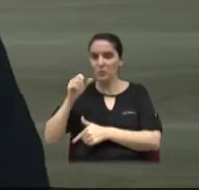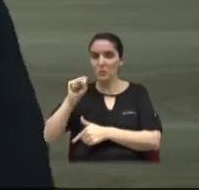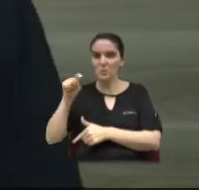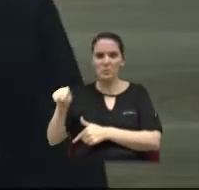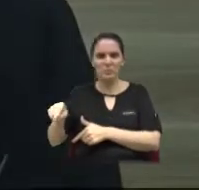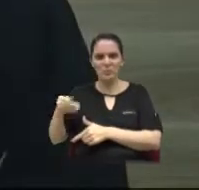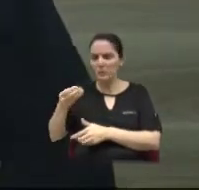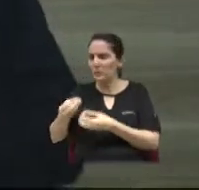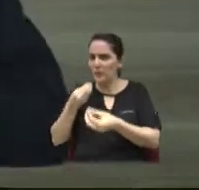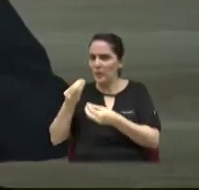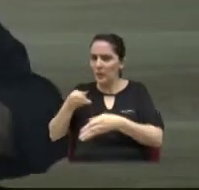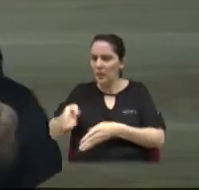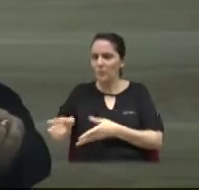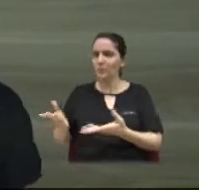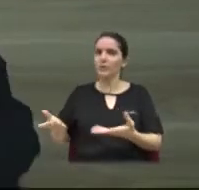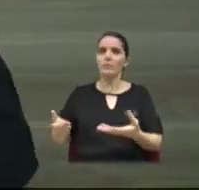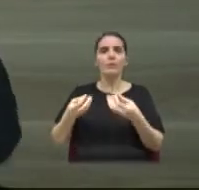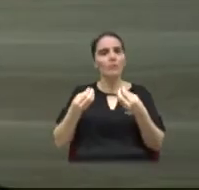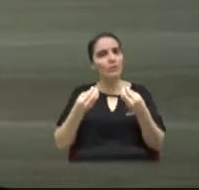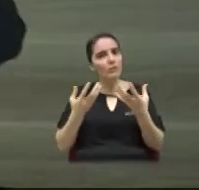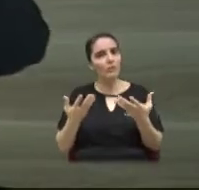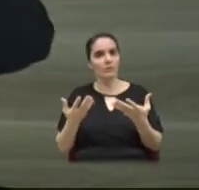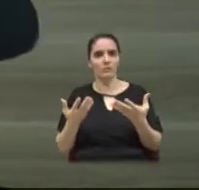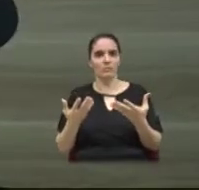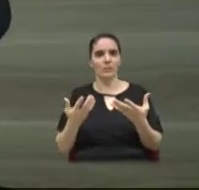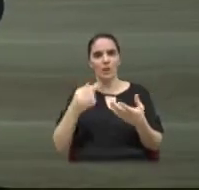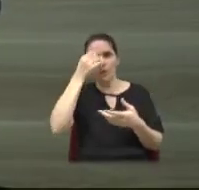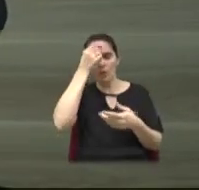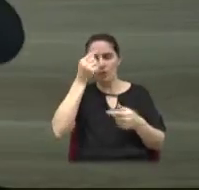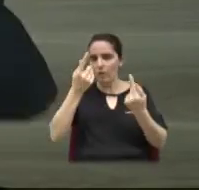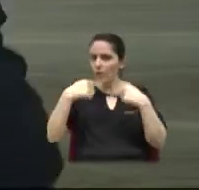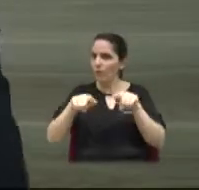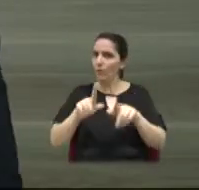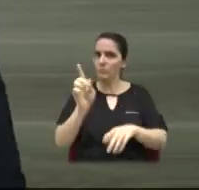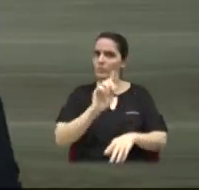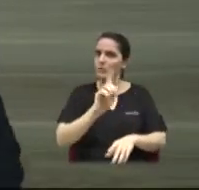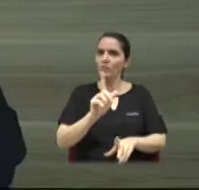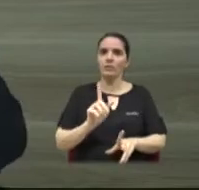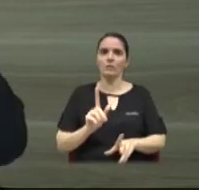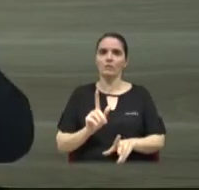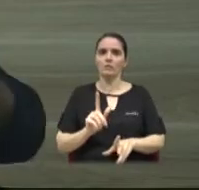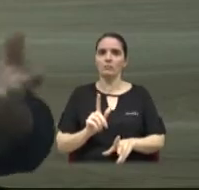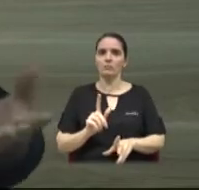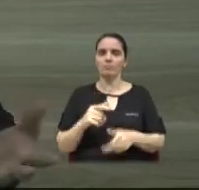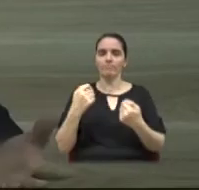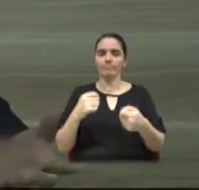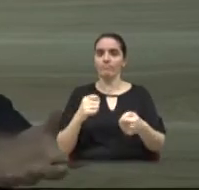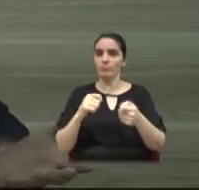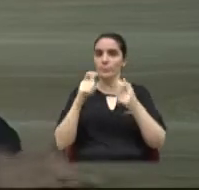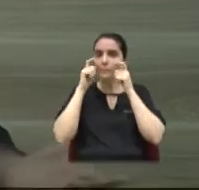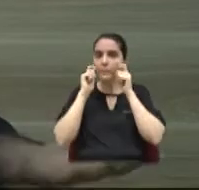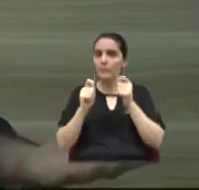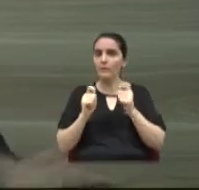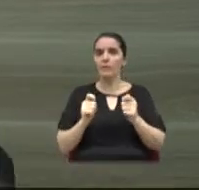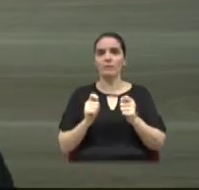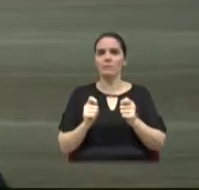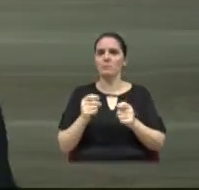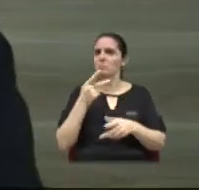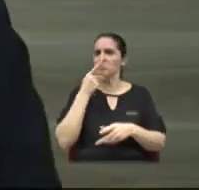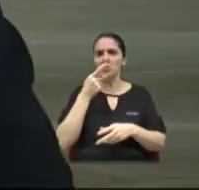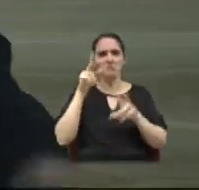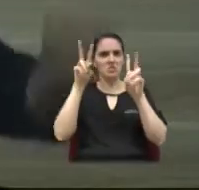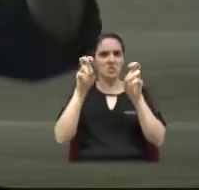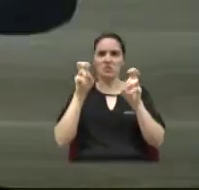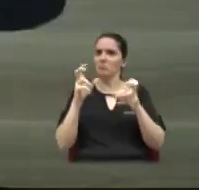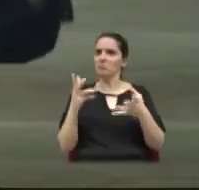Então, não é ser oposição, não, mas é simplesmente no tocante das coisas. Nós não estamos discutindo alta complexidade aqui, nós estamos